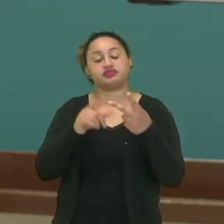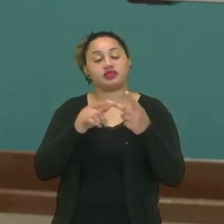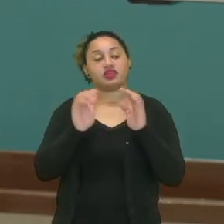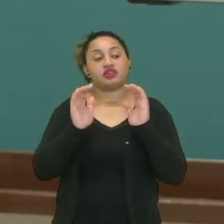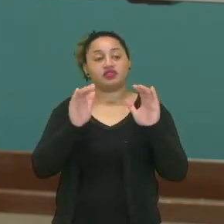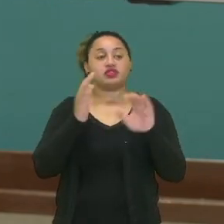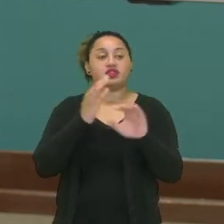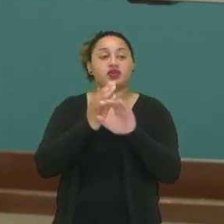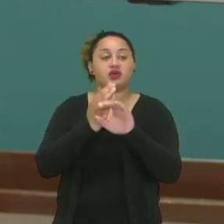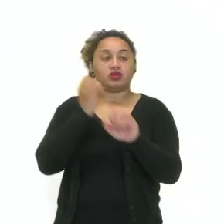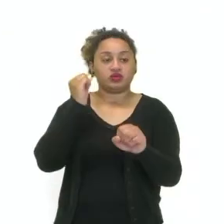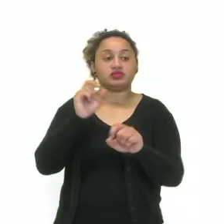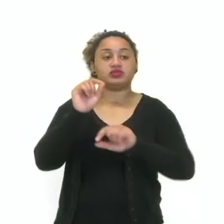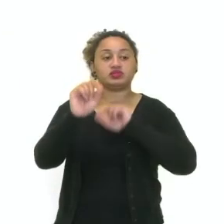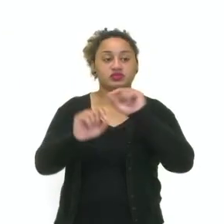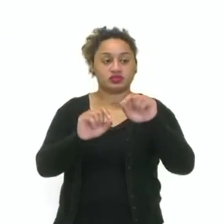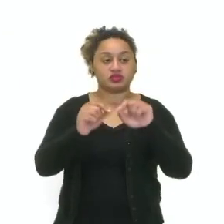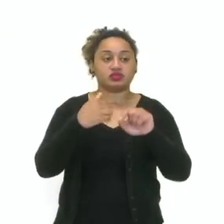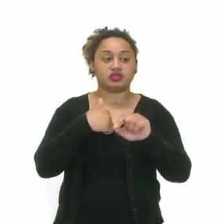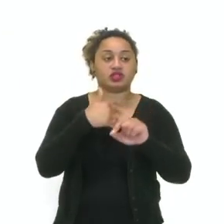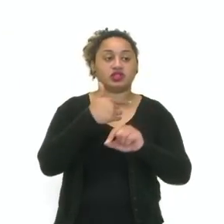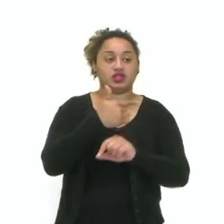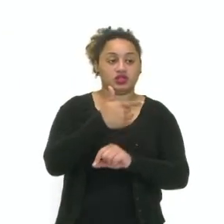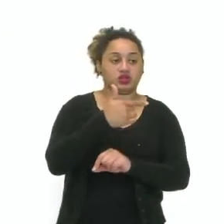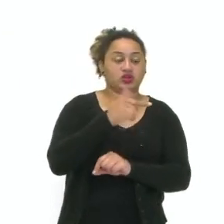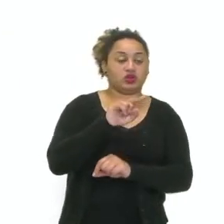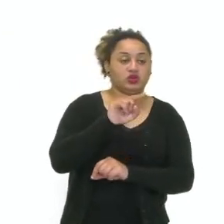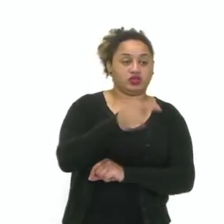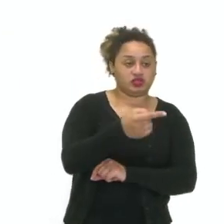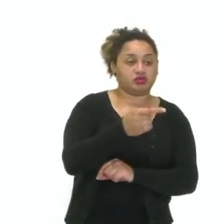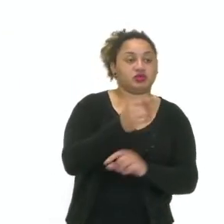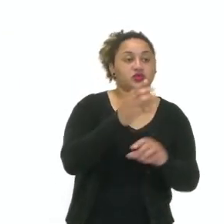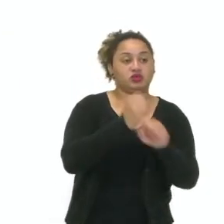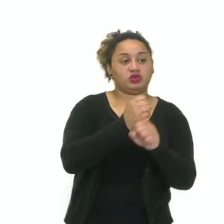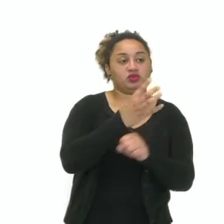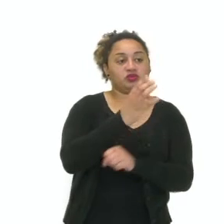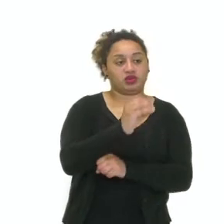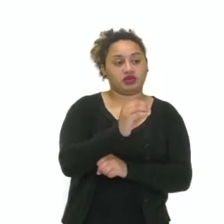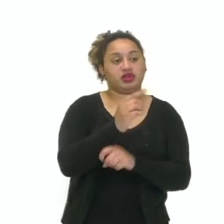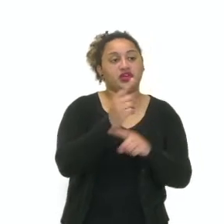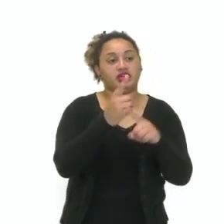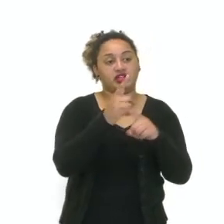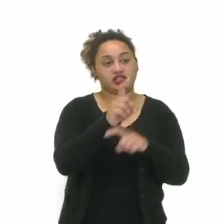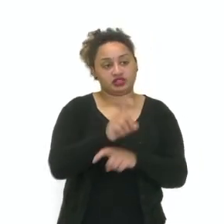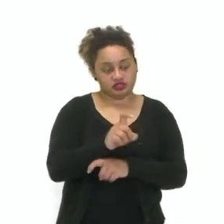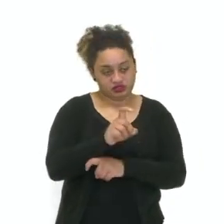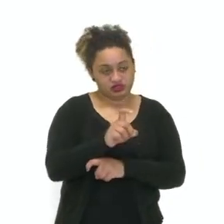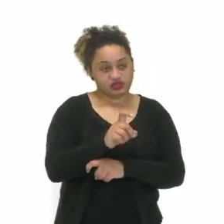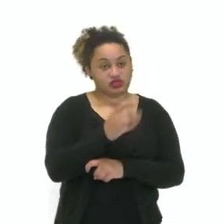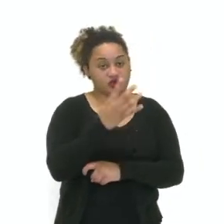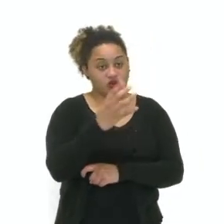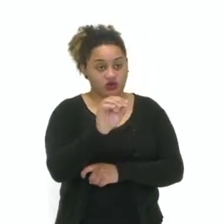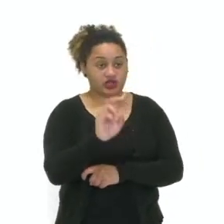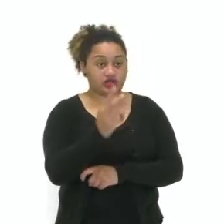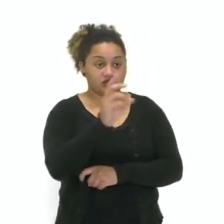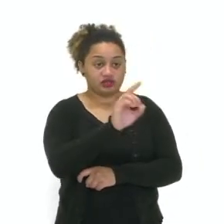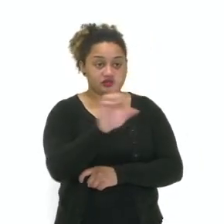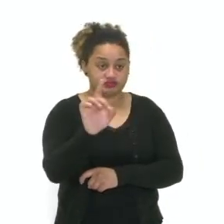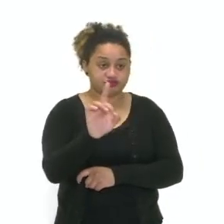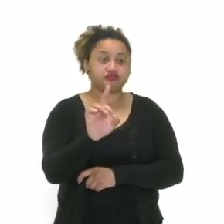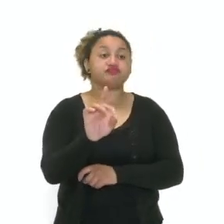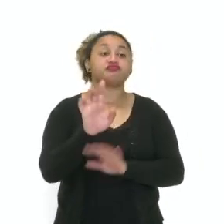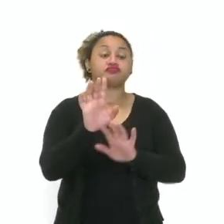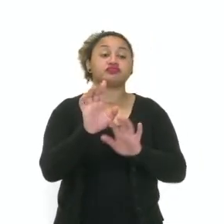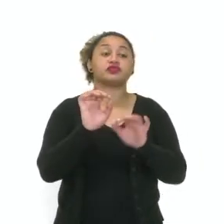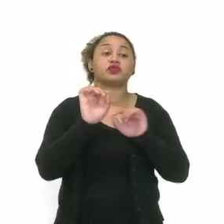tinha calculado era o quê? 2.000 mais 40 vezes o X. O 40 seria o custo unitário,